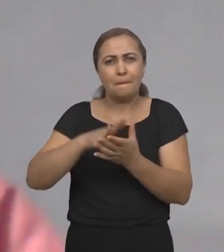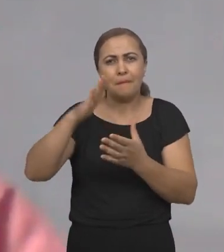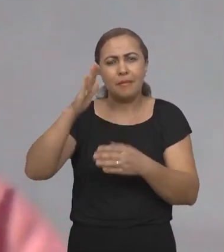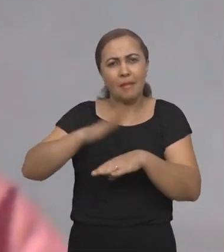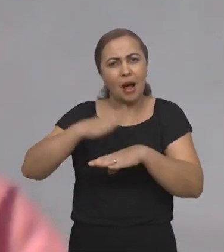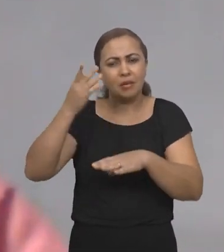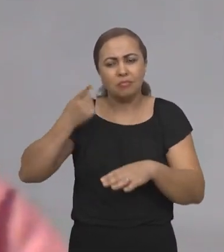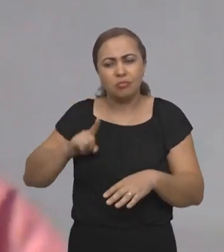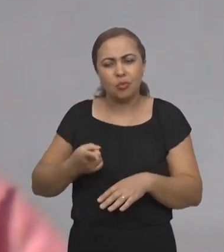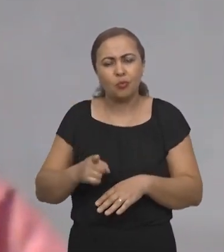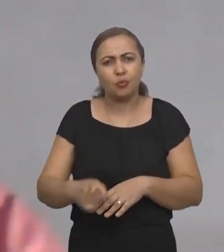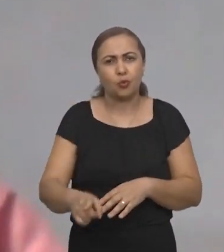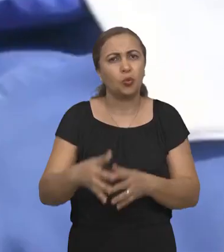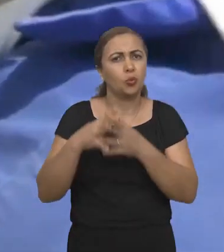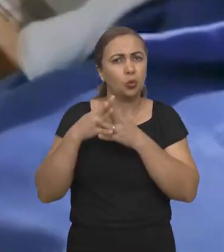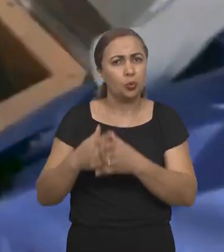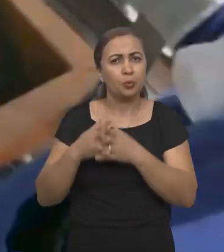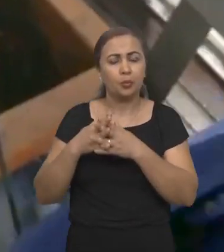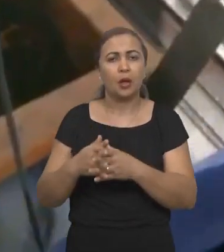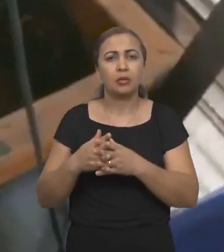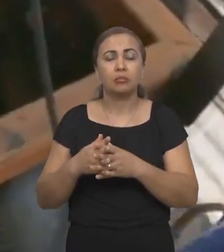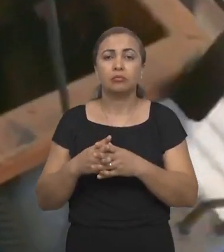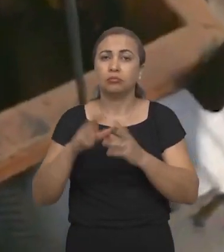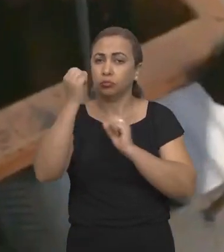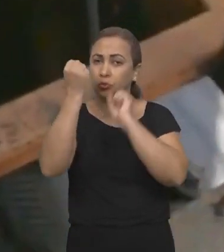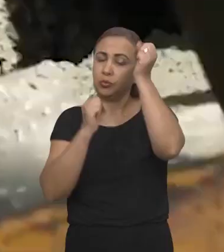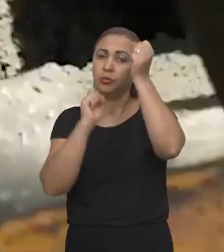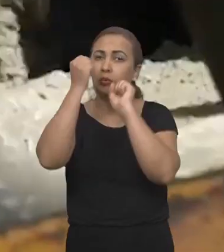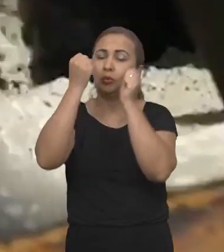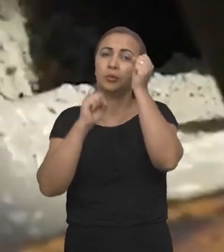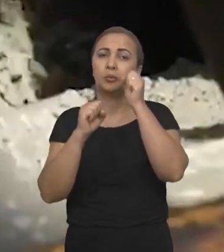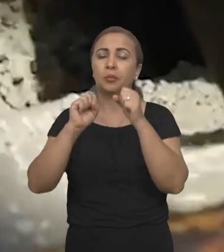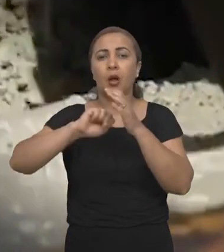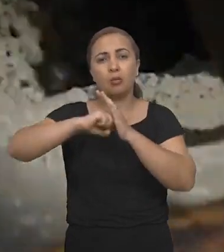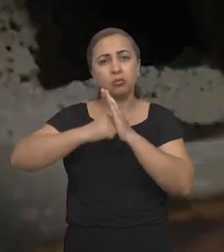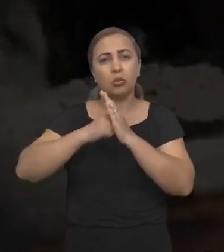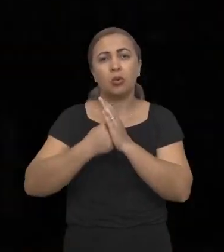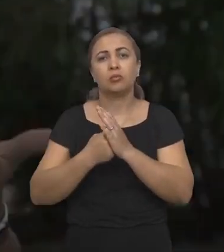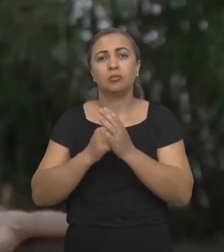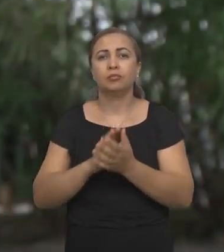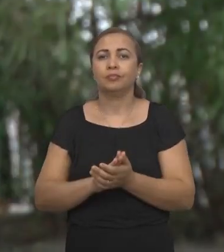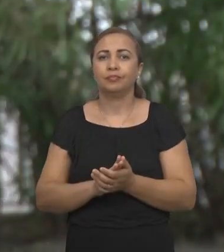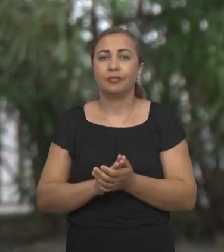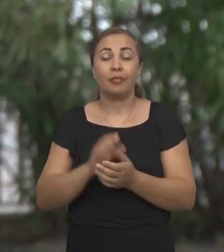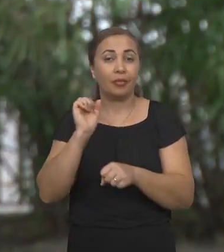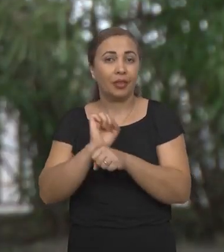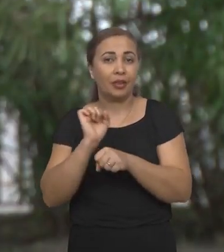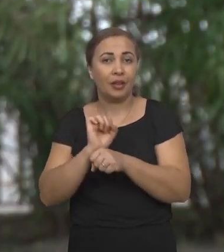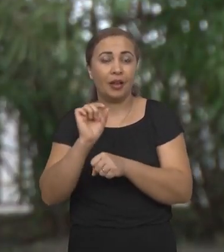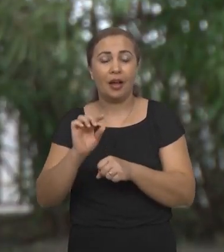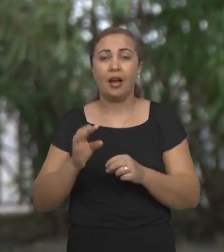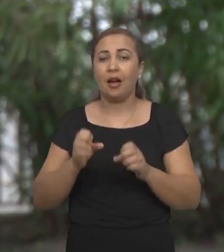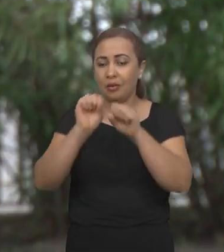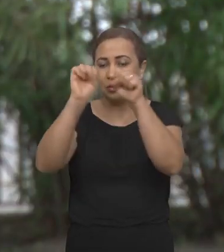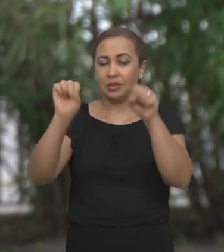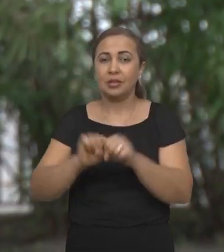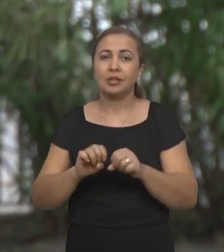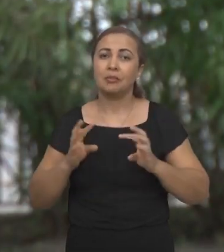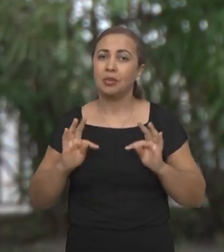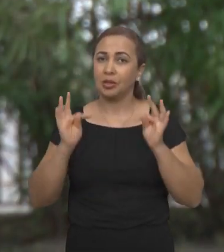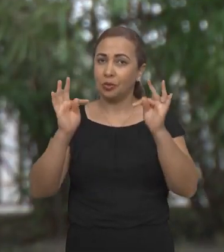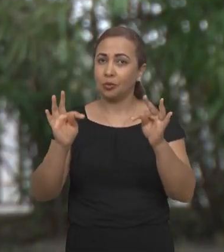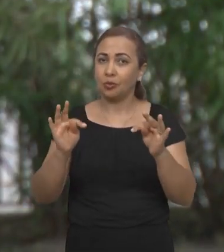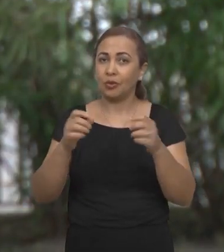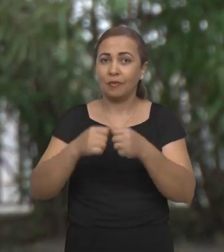bem mais complexo do que simplesmente a moagem do material. A expectativa é de que os sistemas de automação